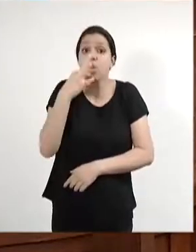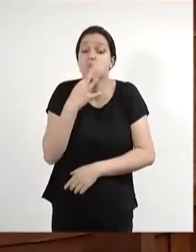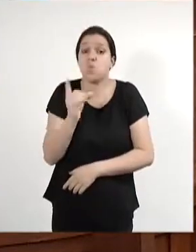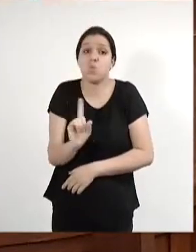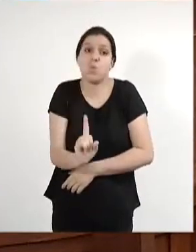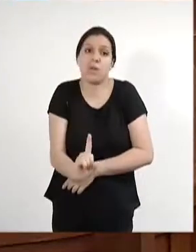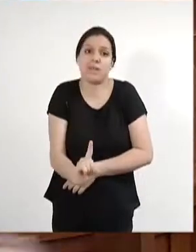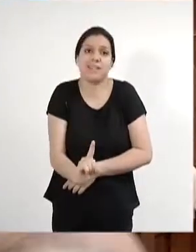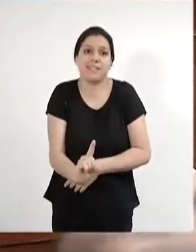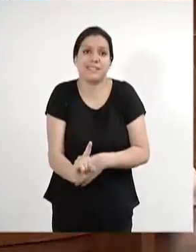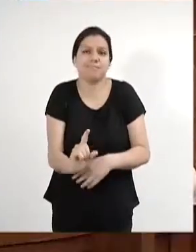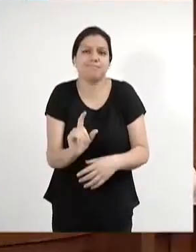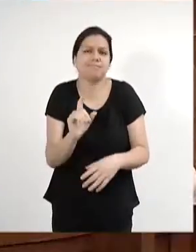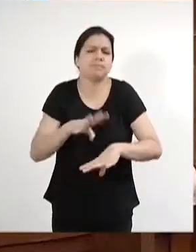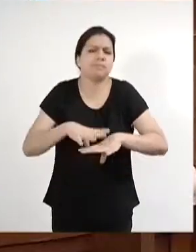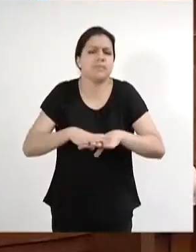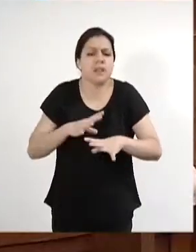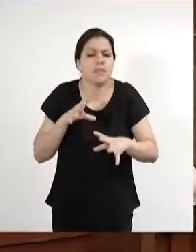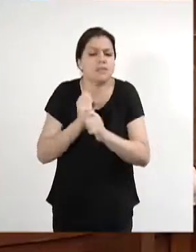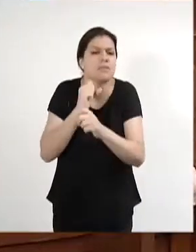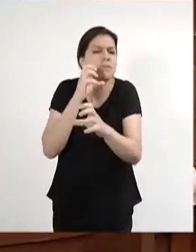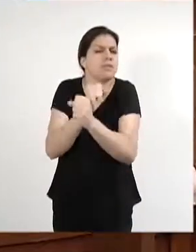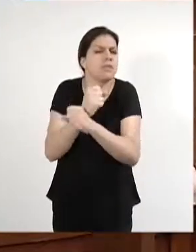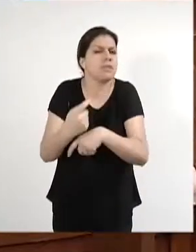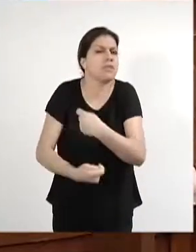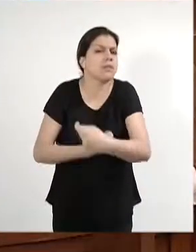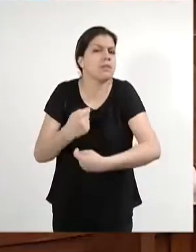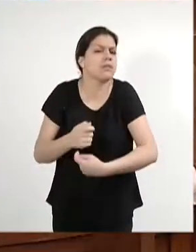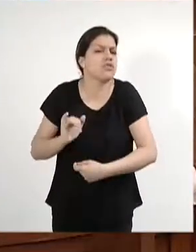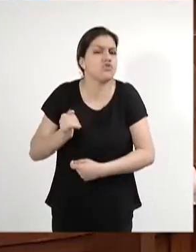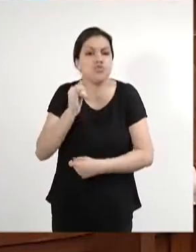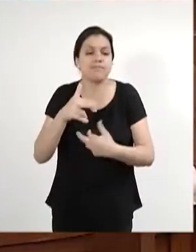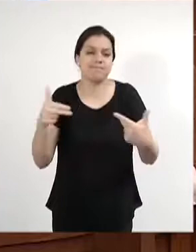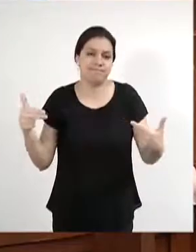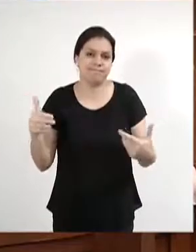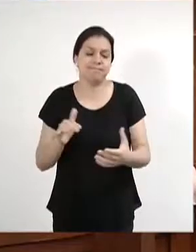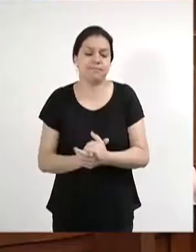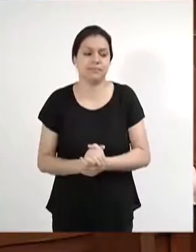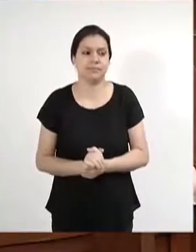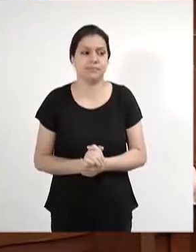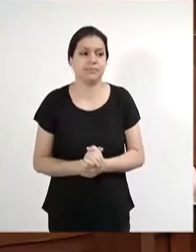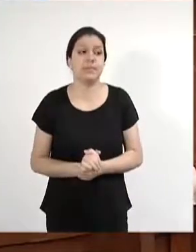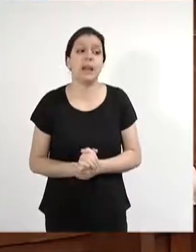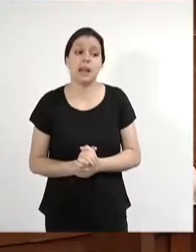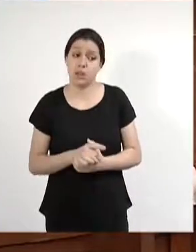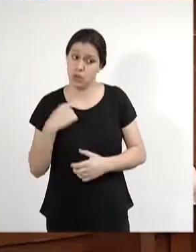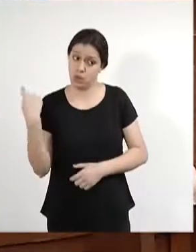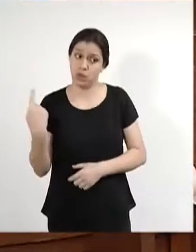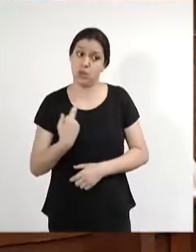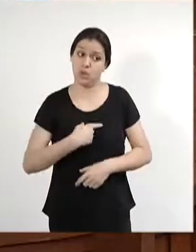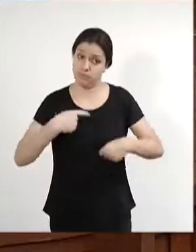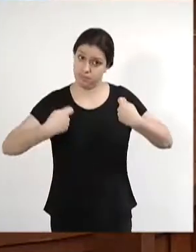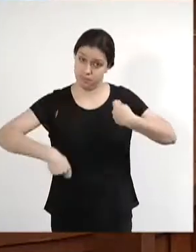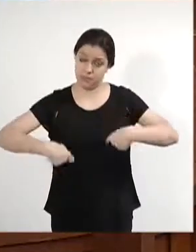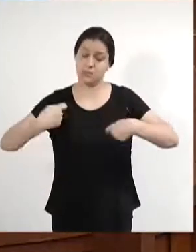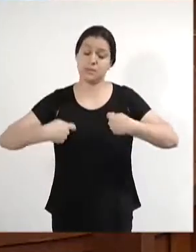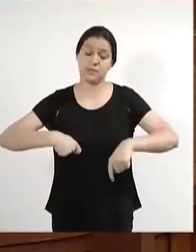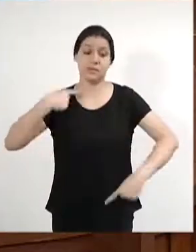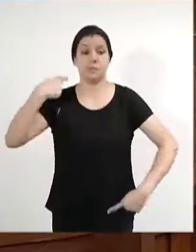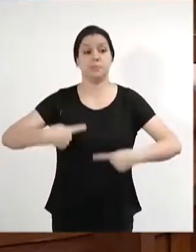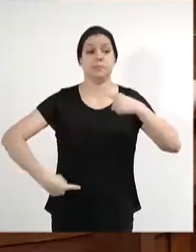essa matemática financeira. E é fundamental essa discussão. O PROCON